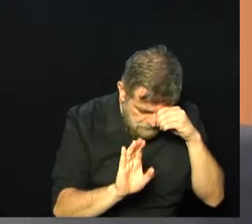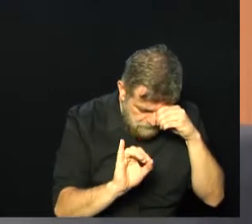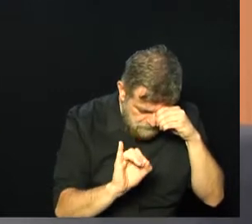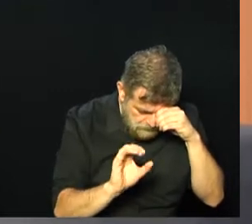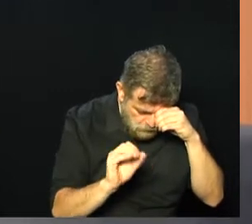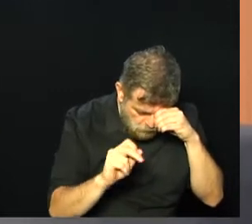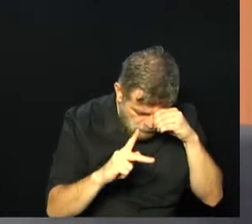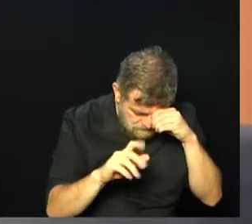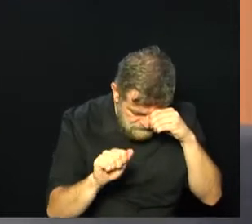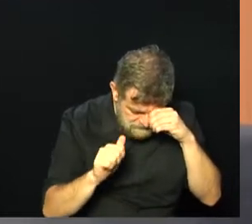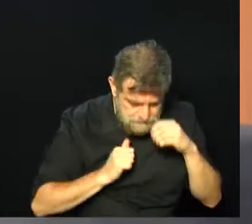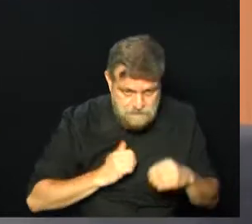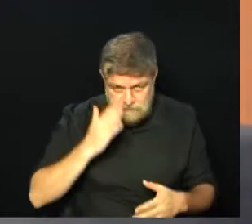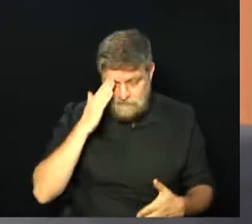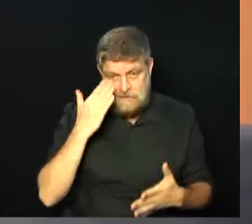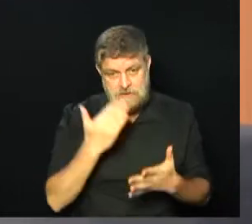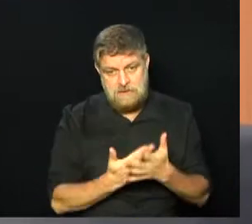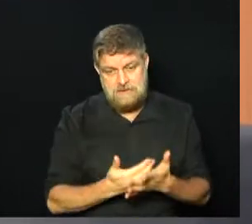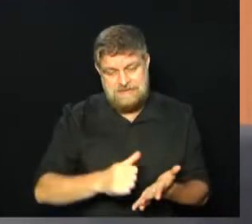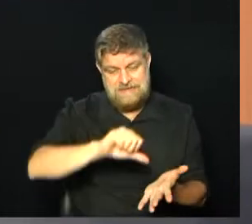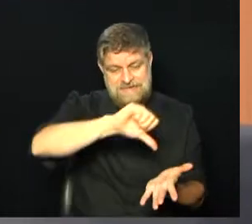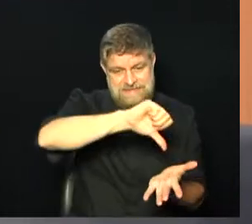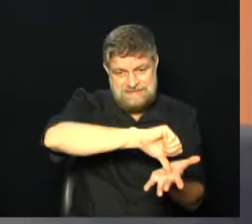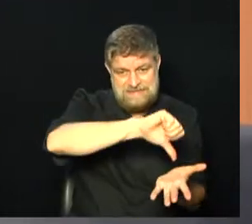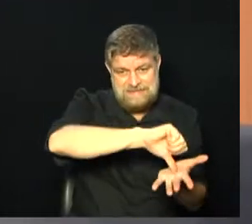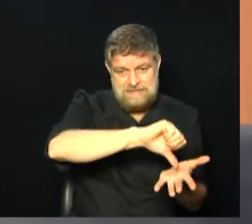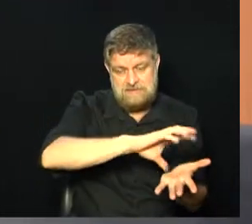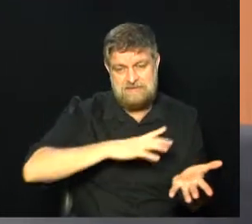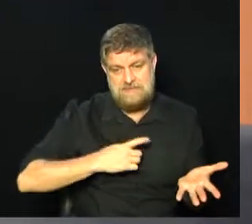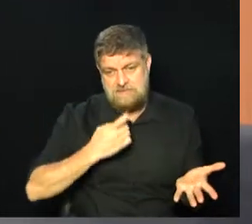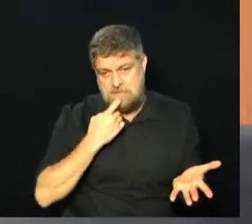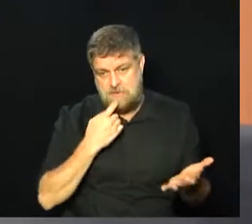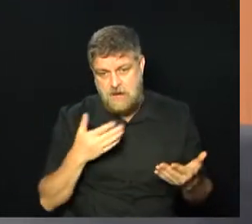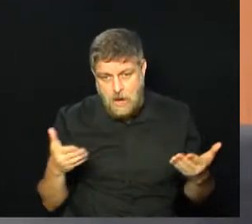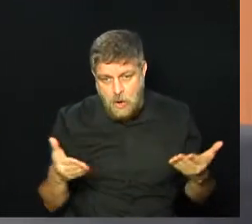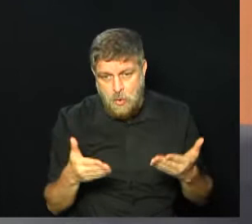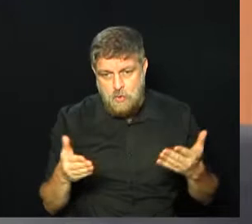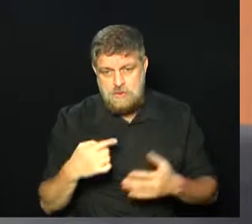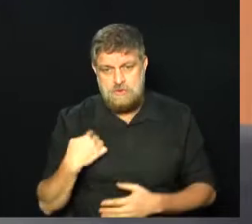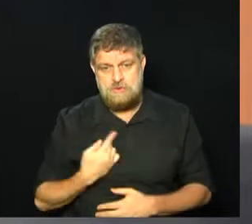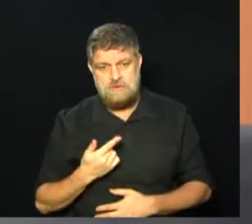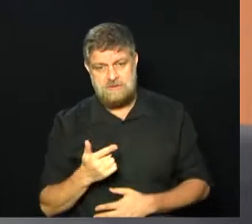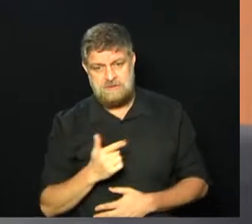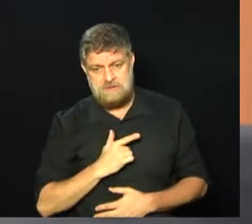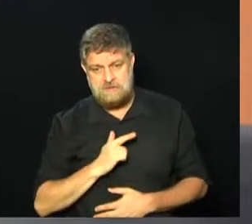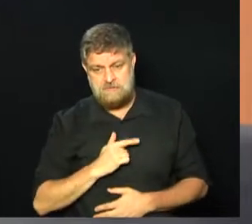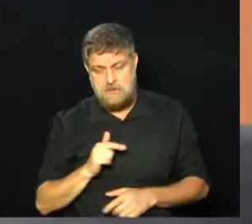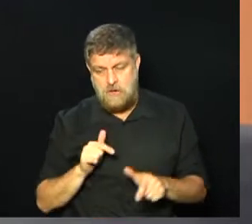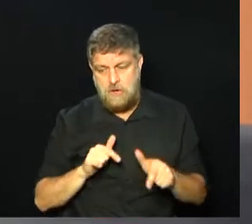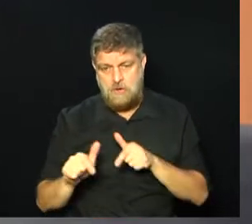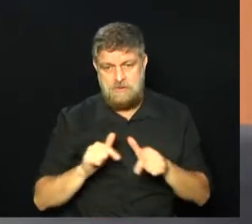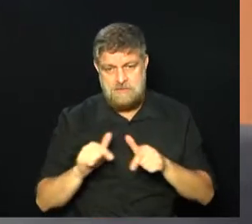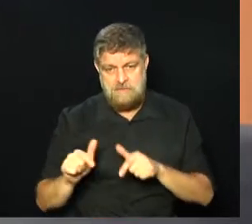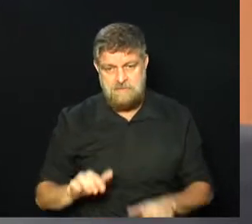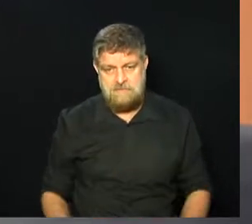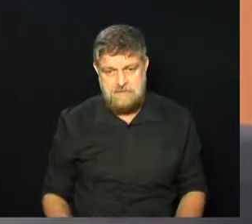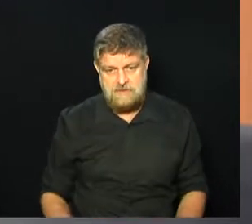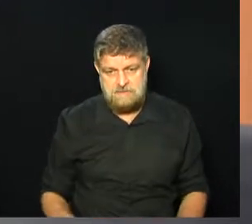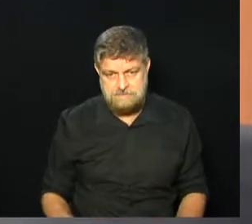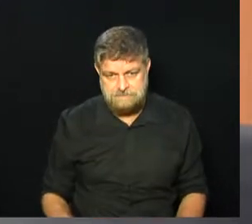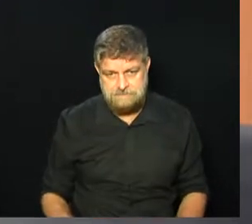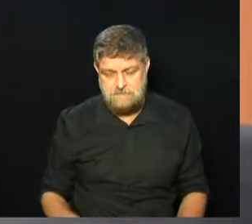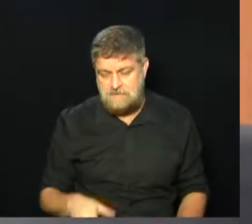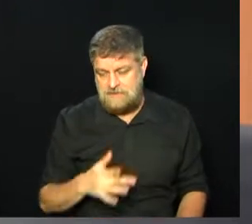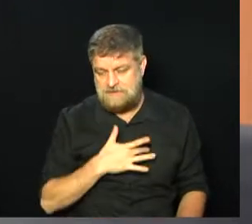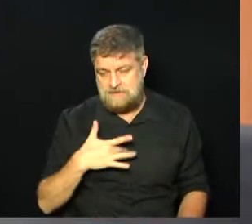centro para encaminhamentos até espontâneo. Mas hoje, doutor André, nós temos o serviço de urologia do Mário Gatti e